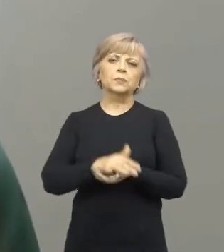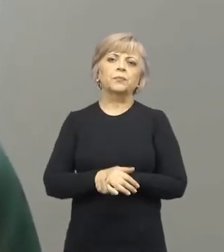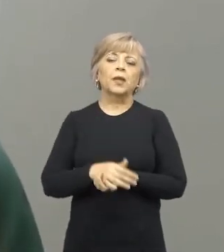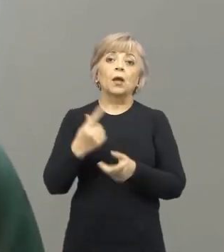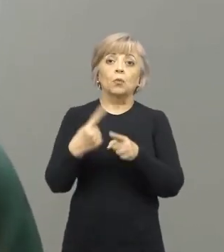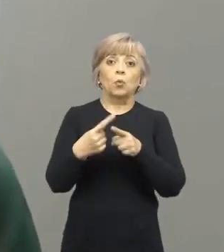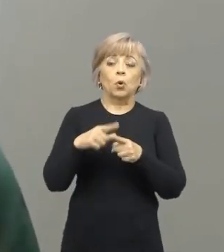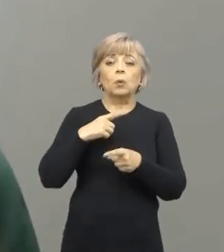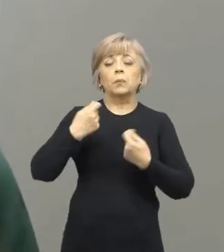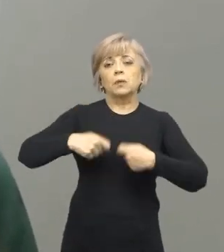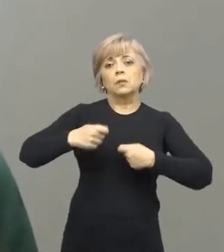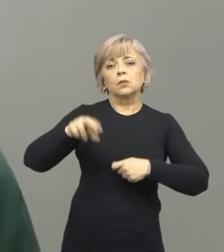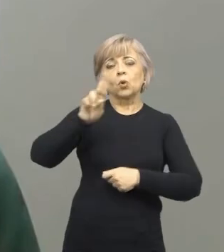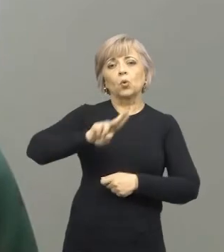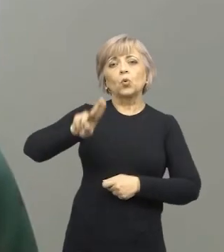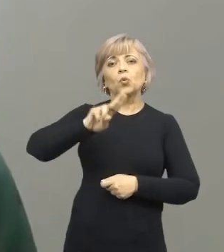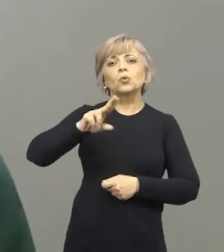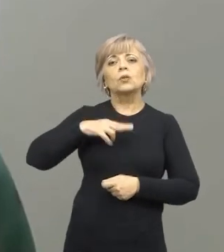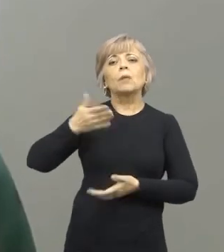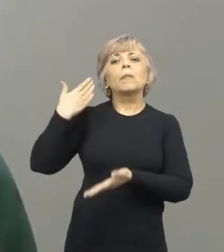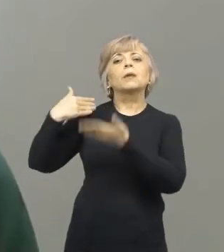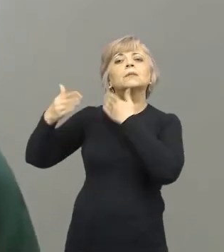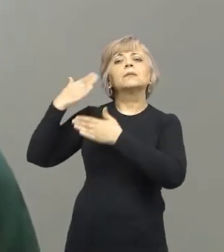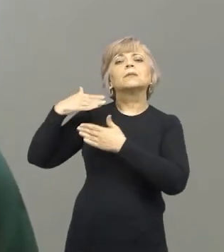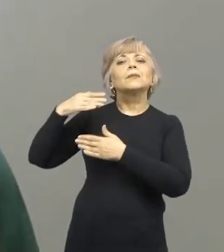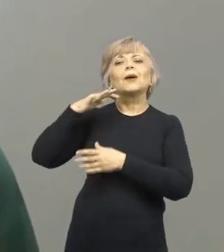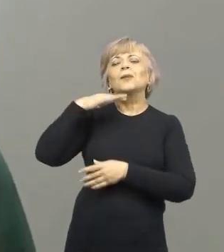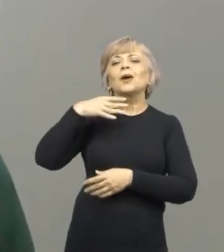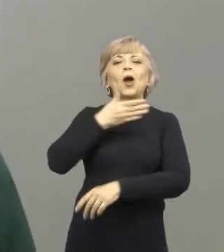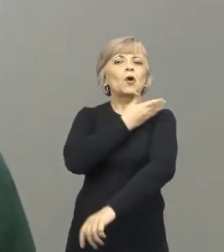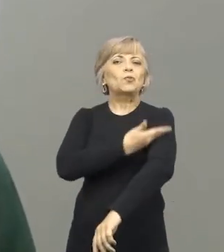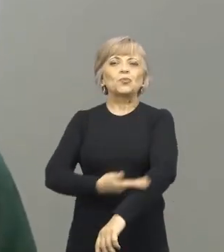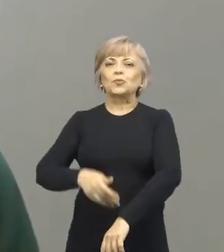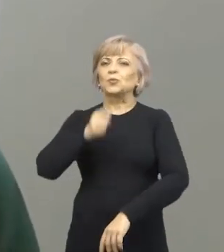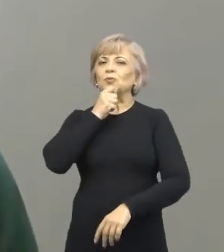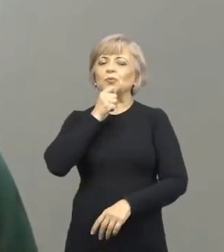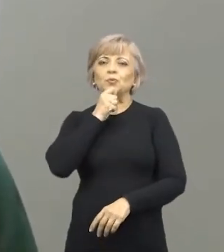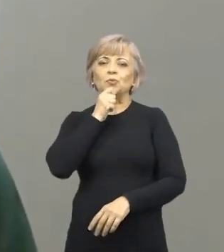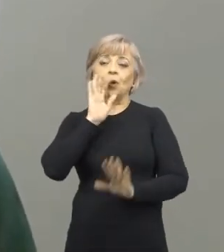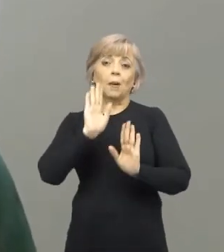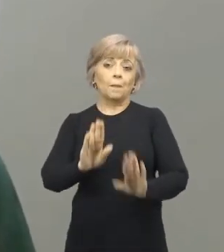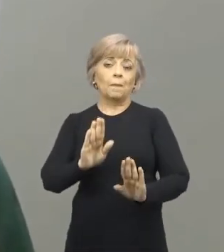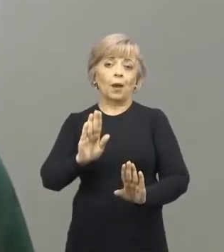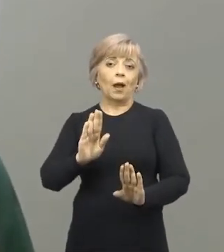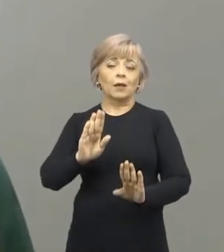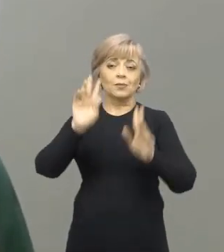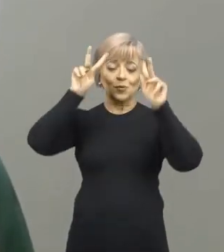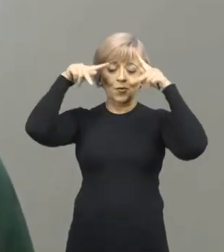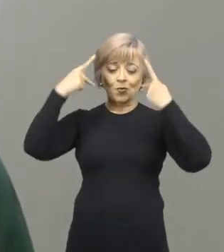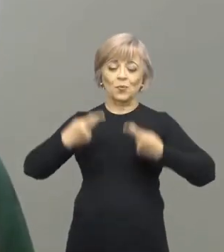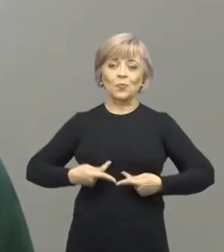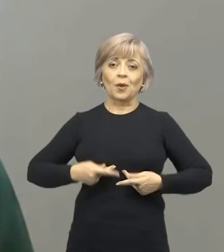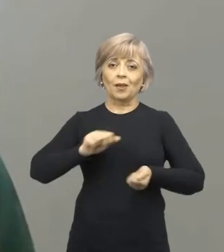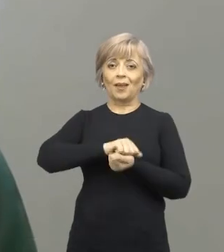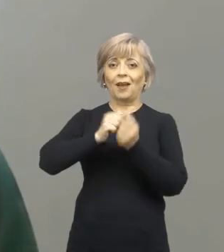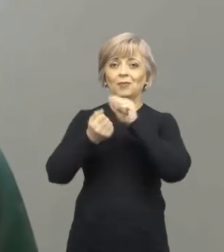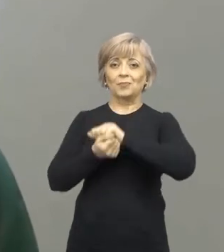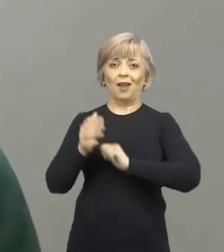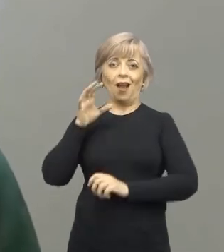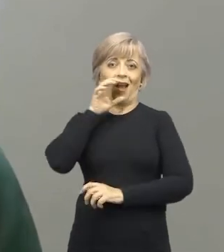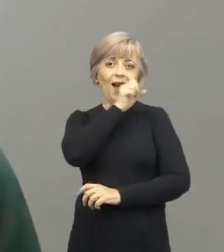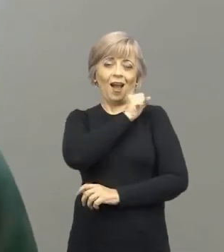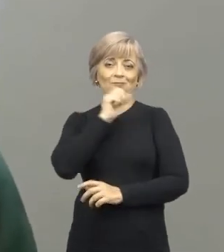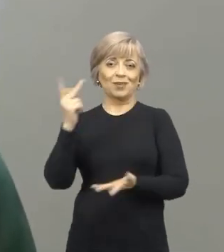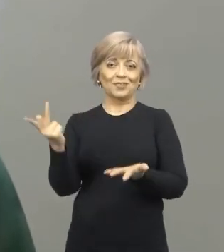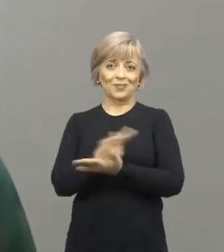que fazer uso de mecanismos que não estávamos acostumados, mas o ser humano tem uma enorme capacidade de adaptação e as